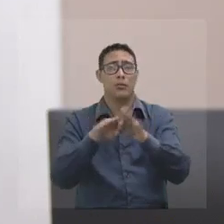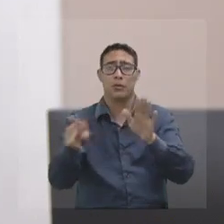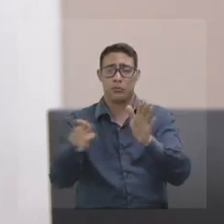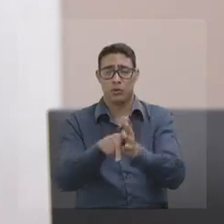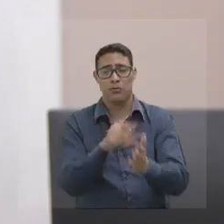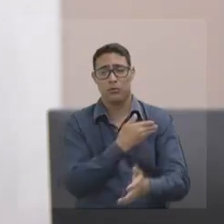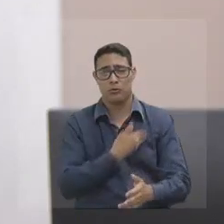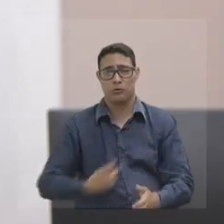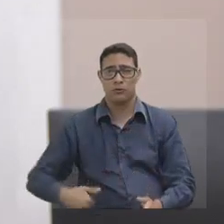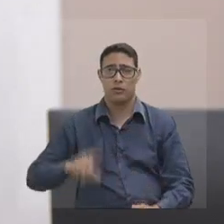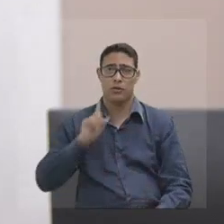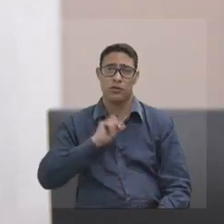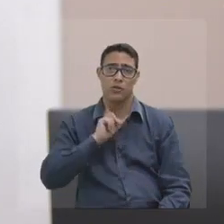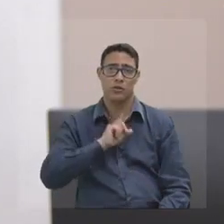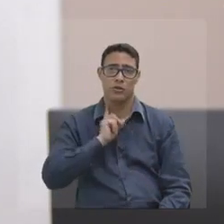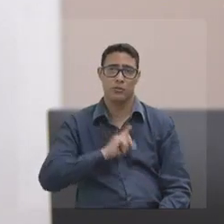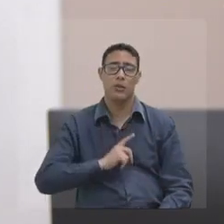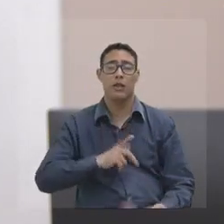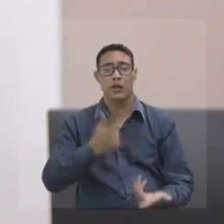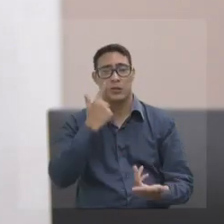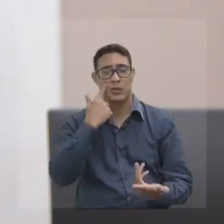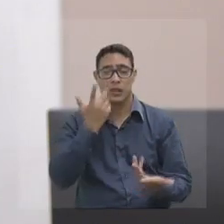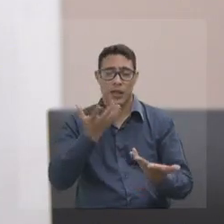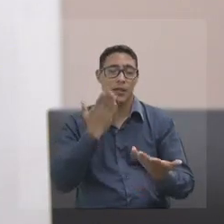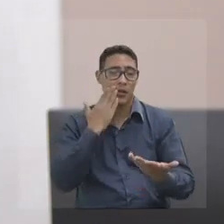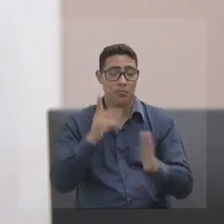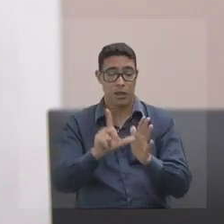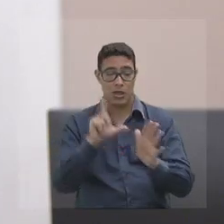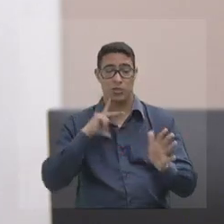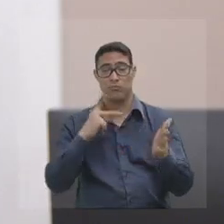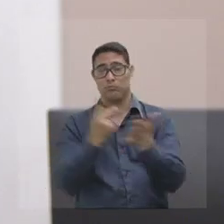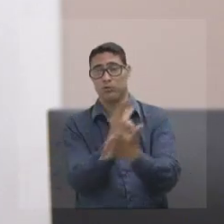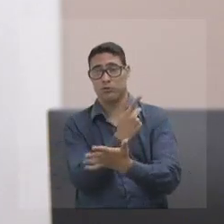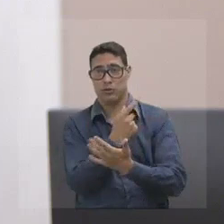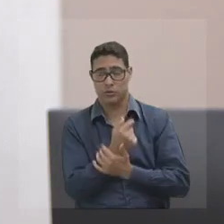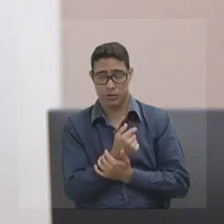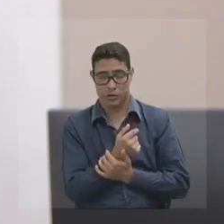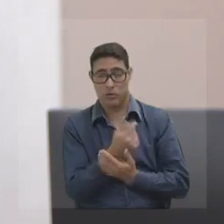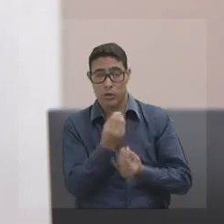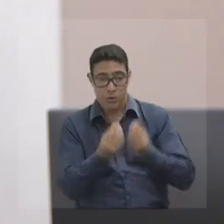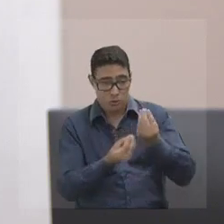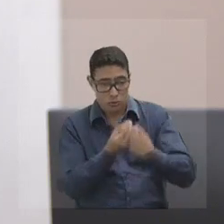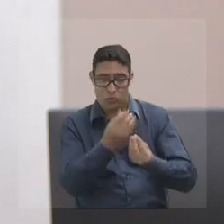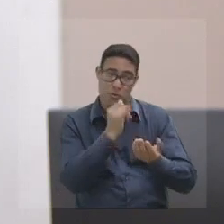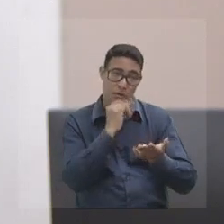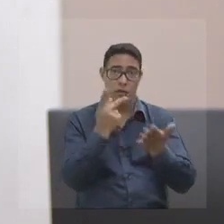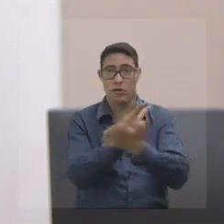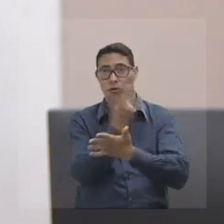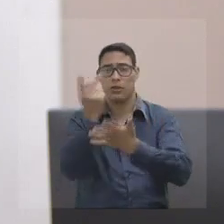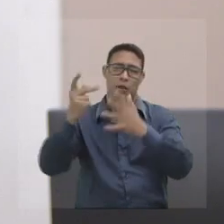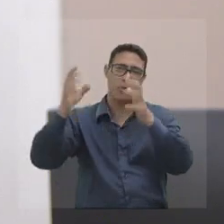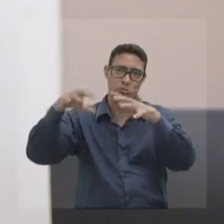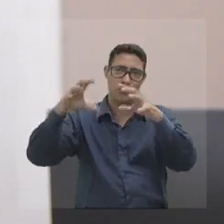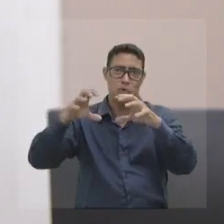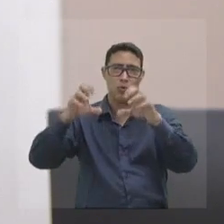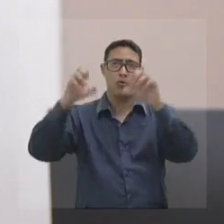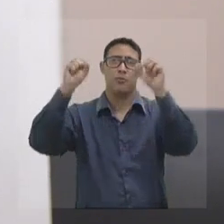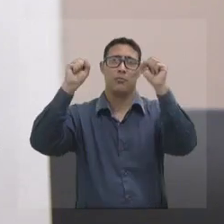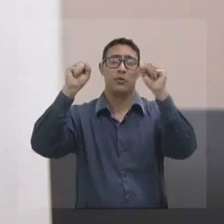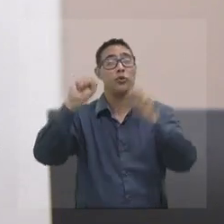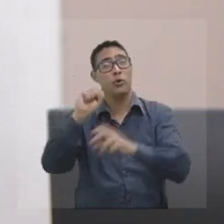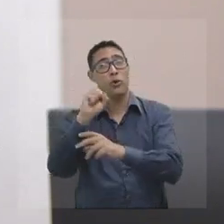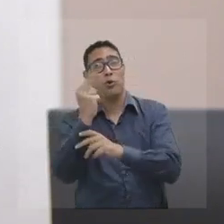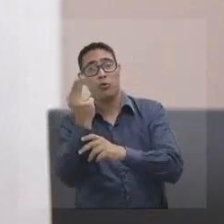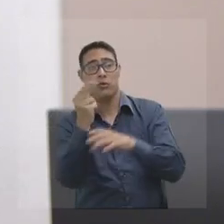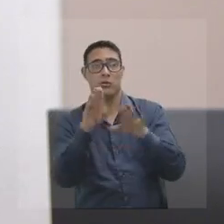isso nos dá condição de ter previsibilidade tanto em relação ações contra estiagem que impactos da água quanto